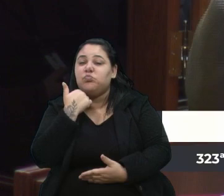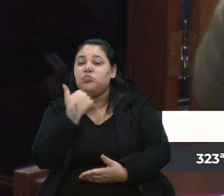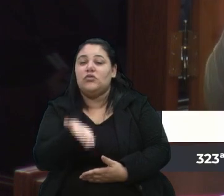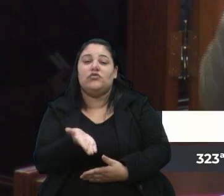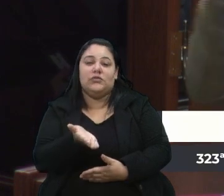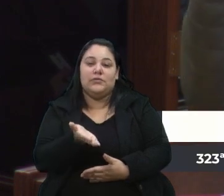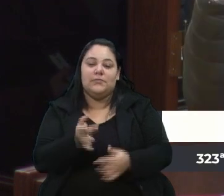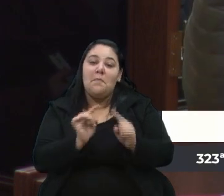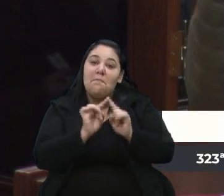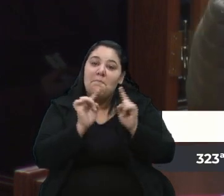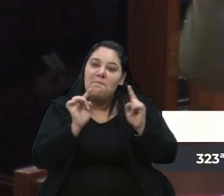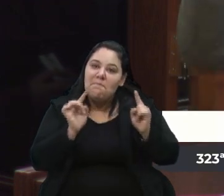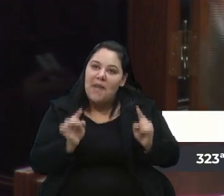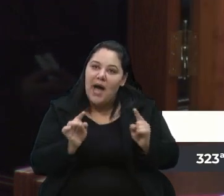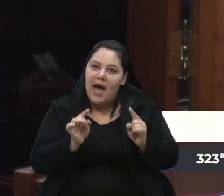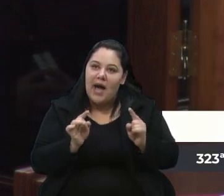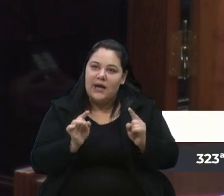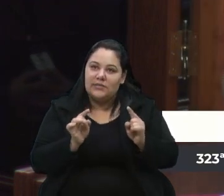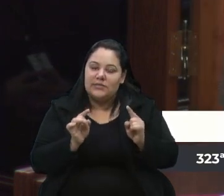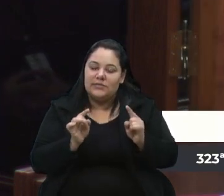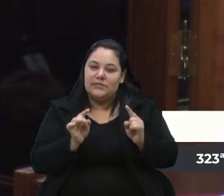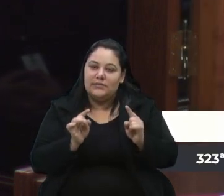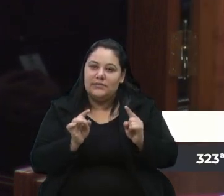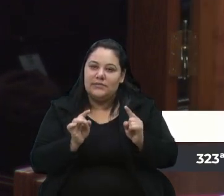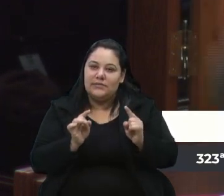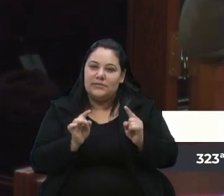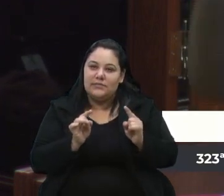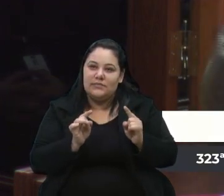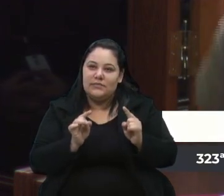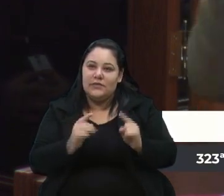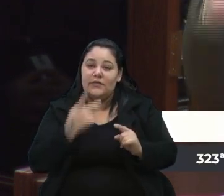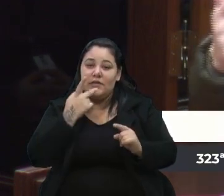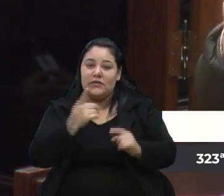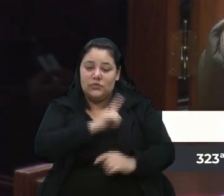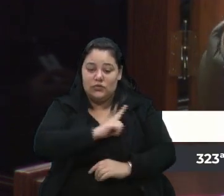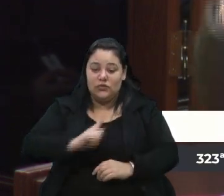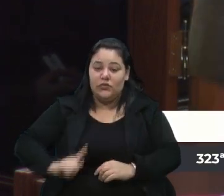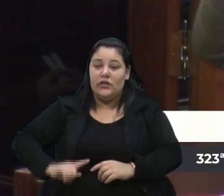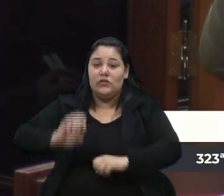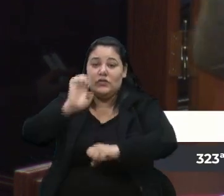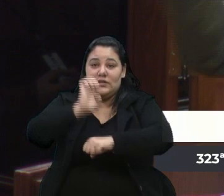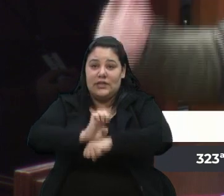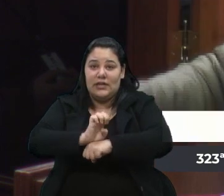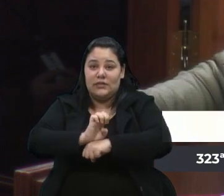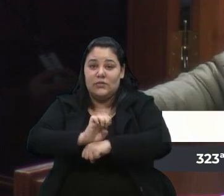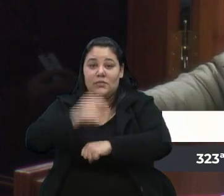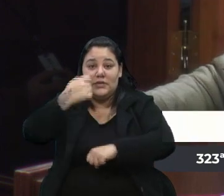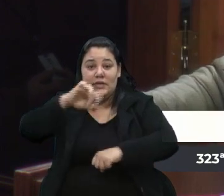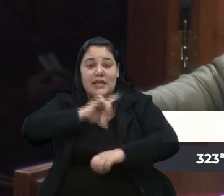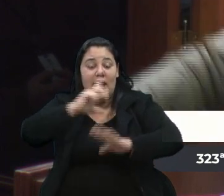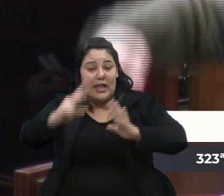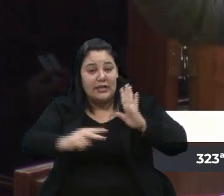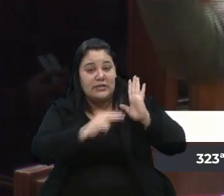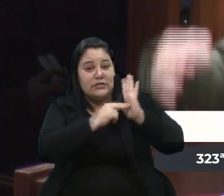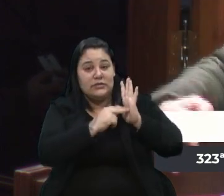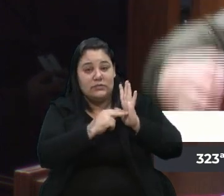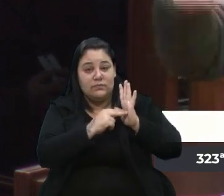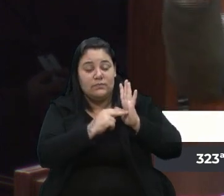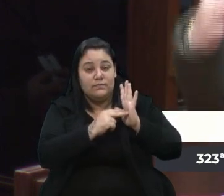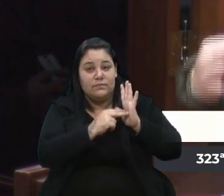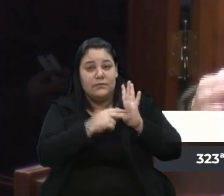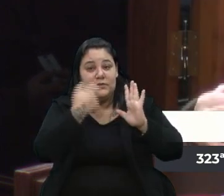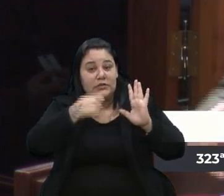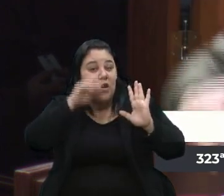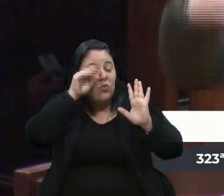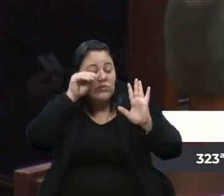mas os órgãos de segurança ou melhor dizendo os órgãos de segurança não o governo do estado tem que se atentar isso e tem que